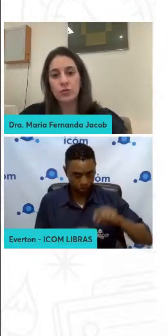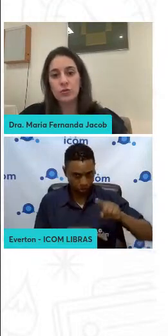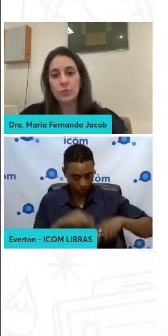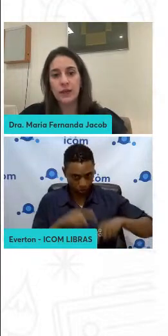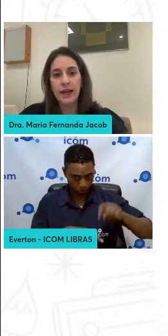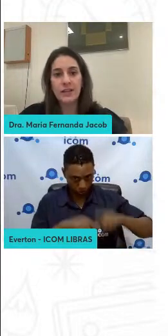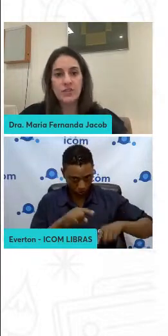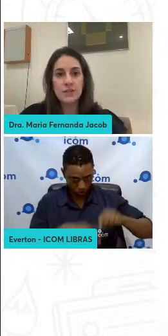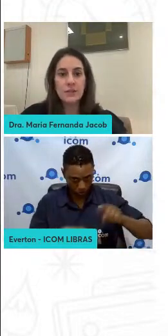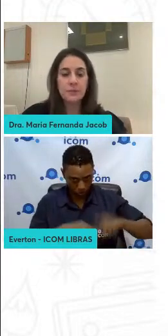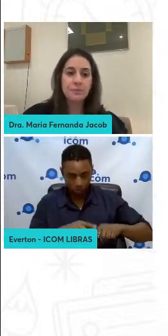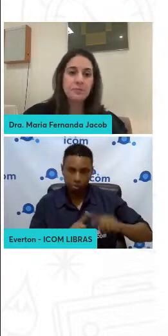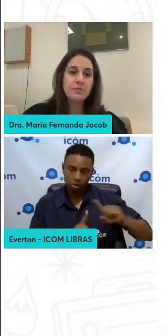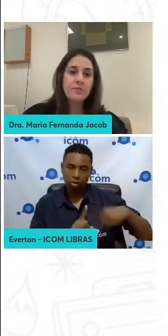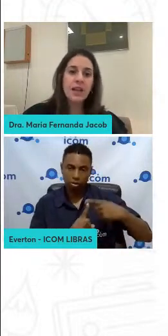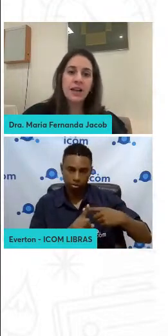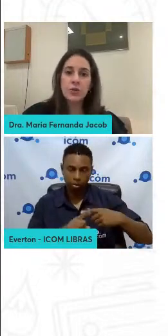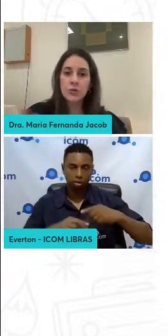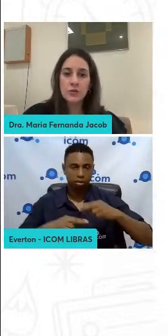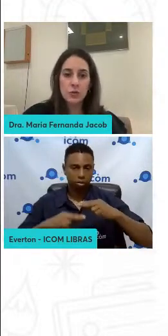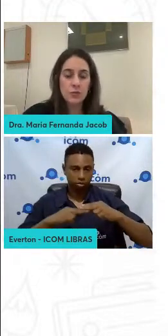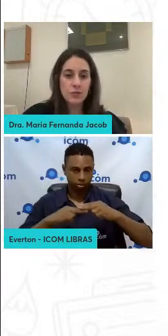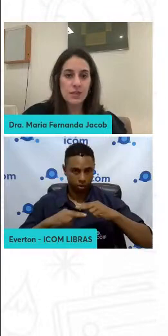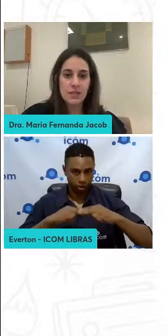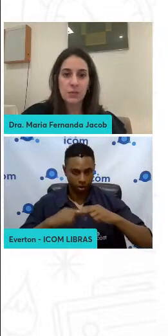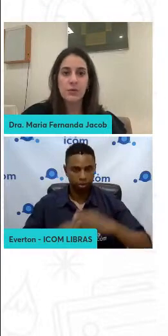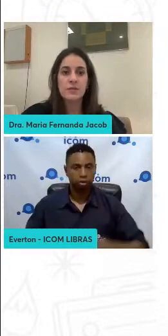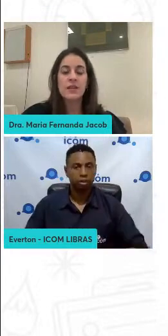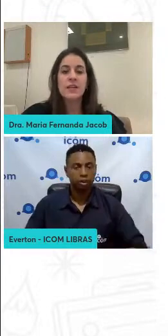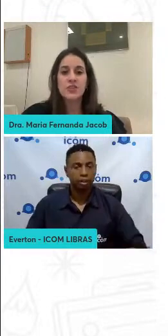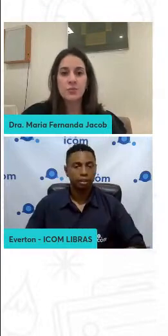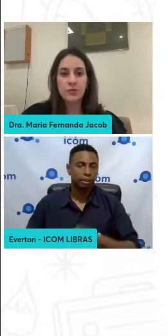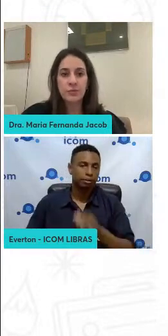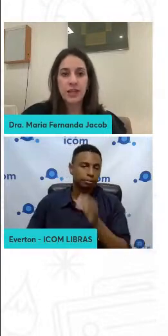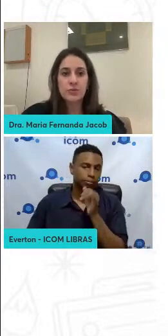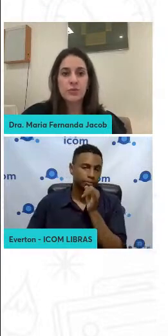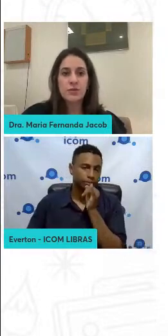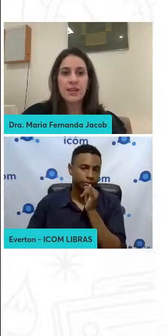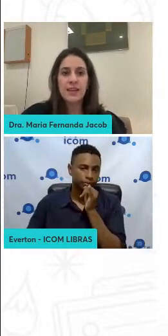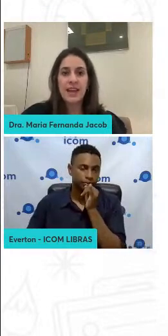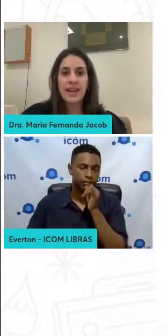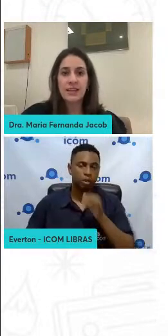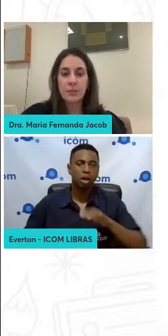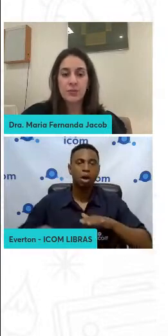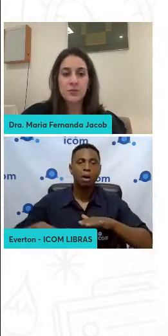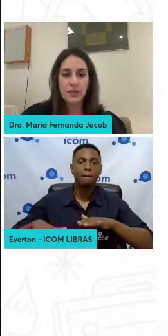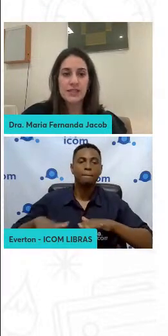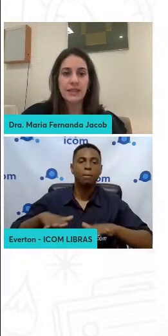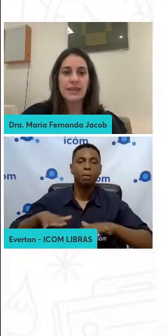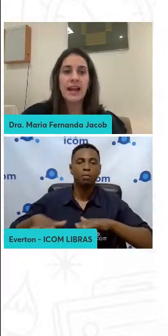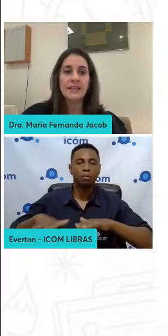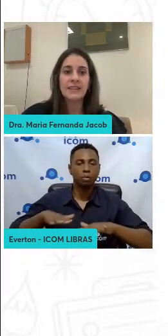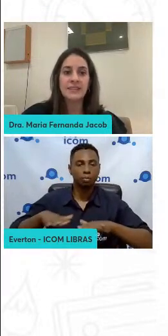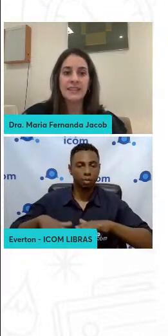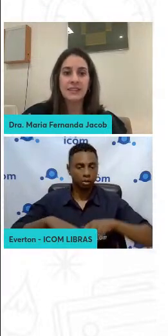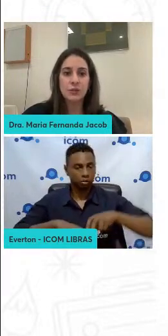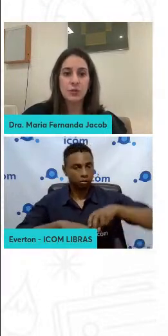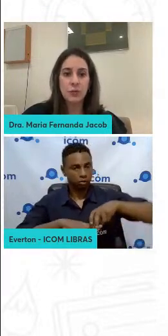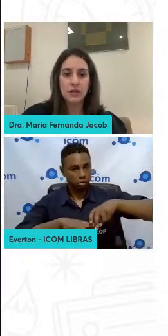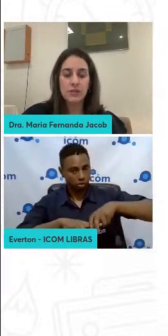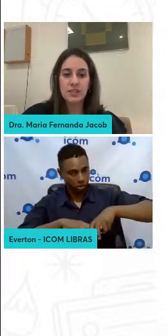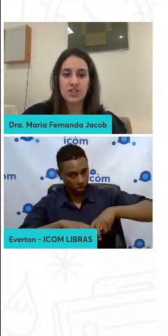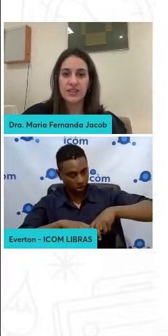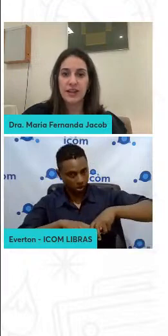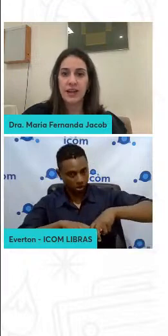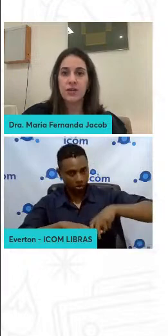o recurso do Pilates. Aqui eu trouxe alguns exemplos de movimentos na postura sentada, né, tanto